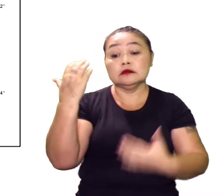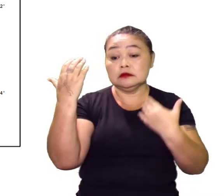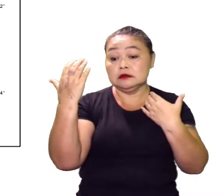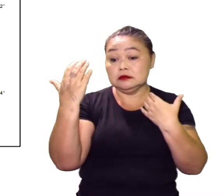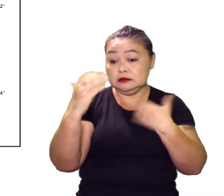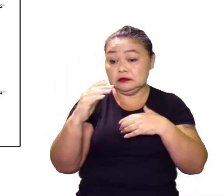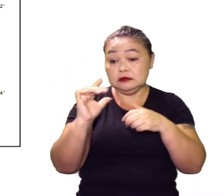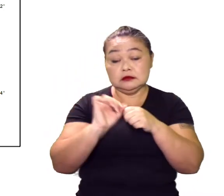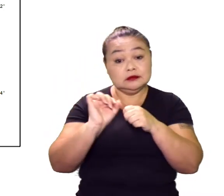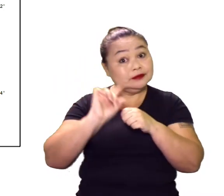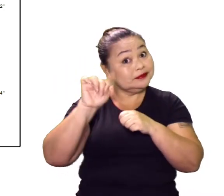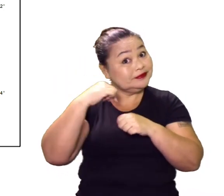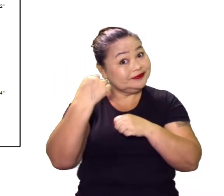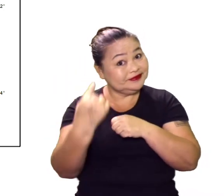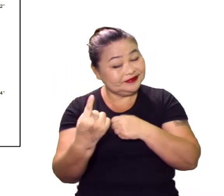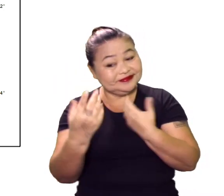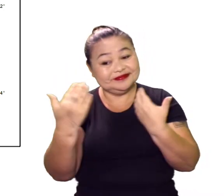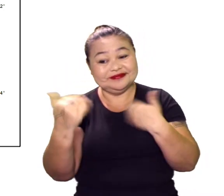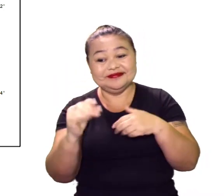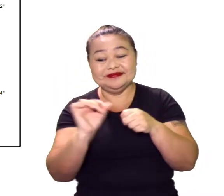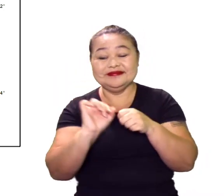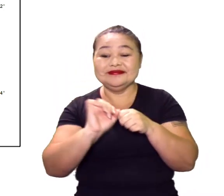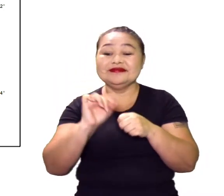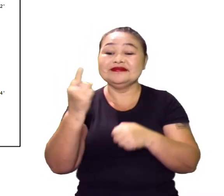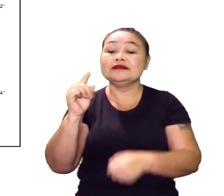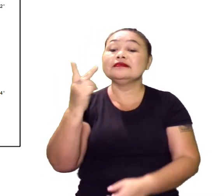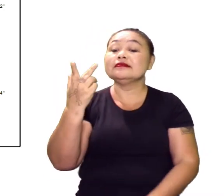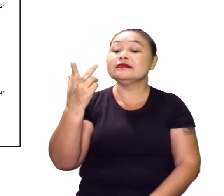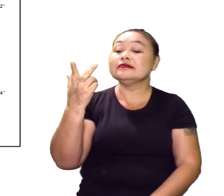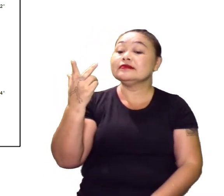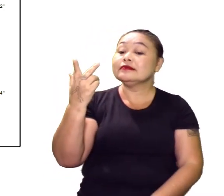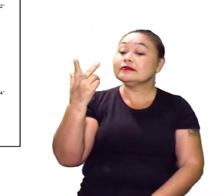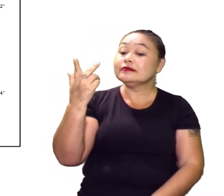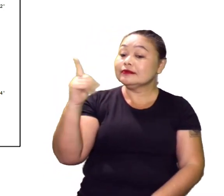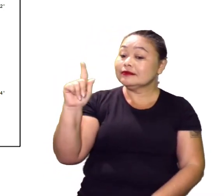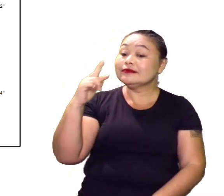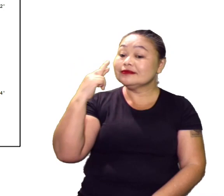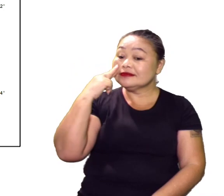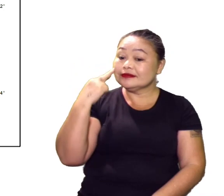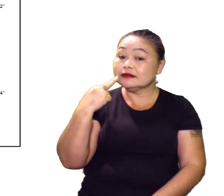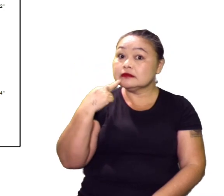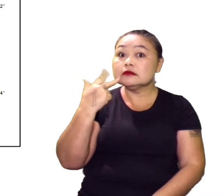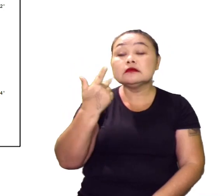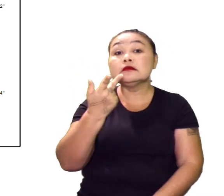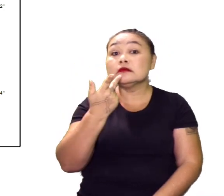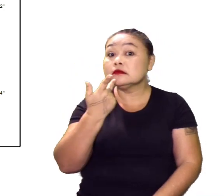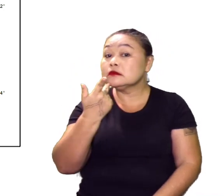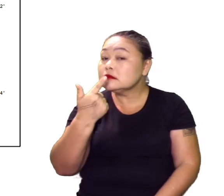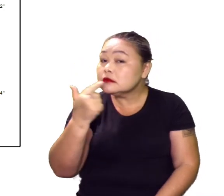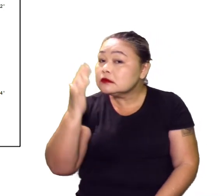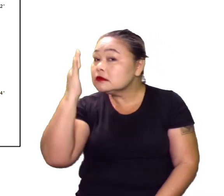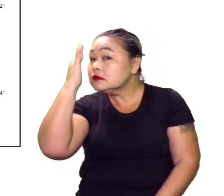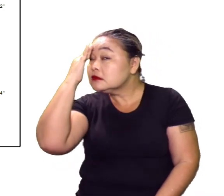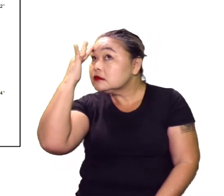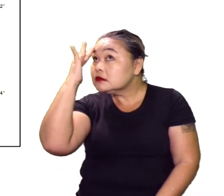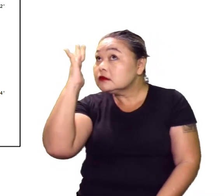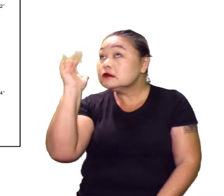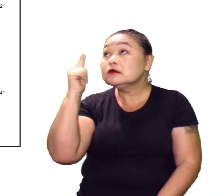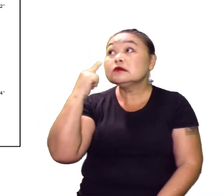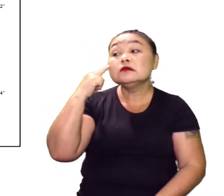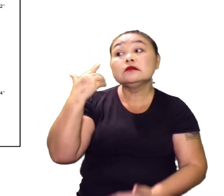concurso. E nem na prova de geografia de Rondônia. Nós estamos falando para você ter uma noção de que o